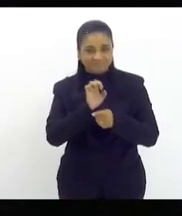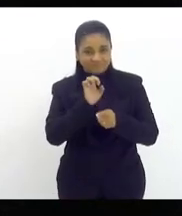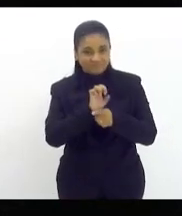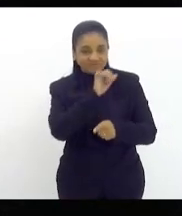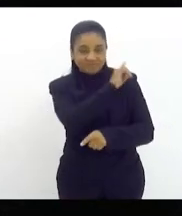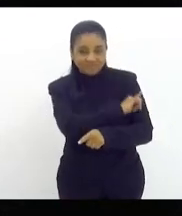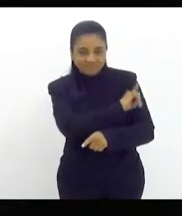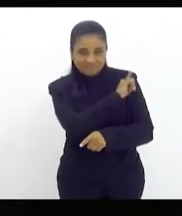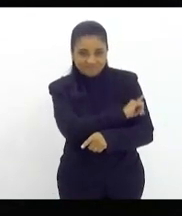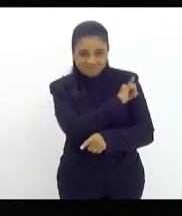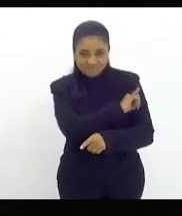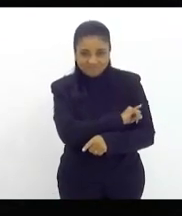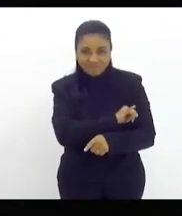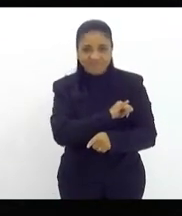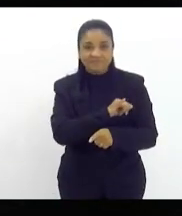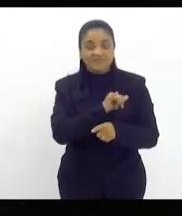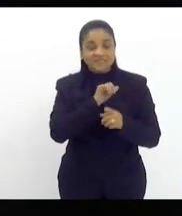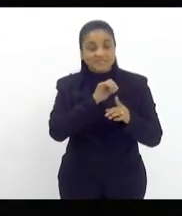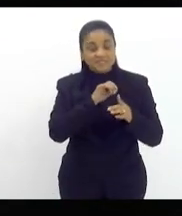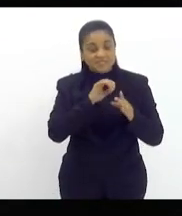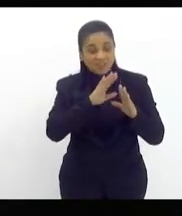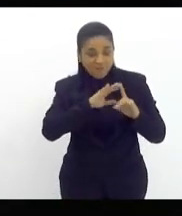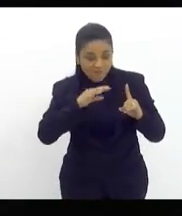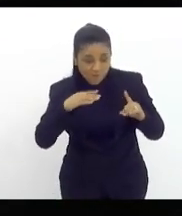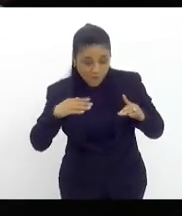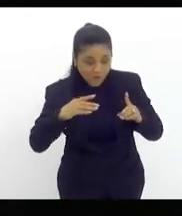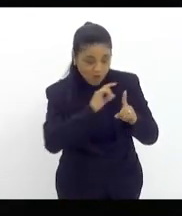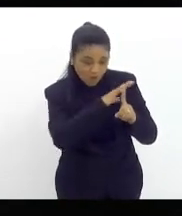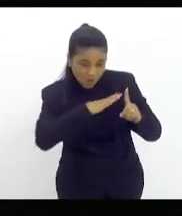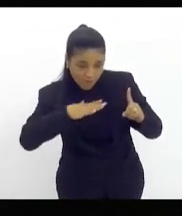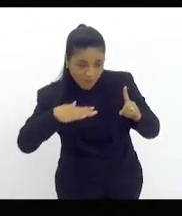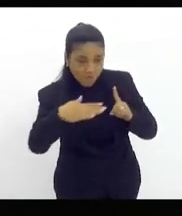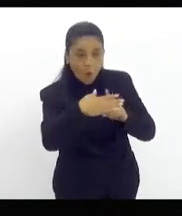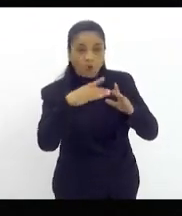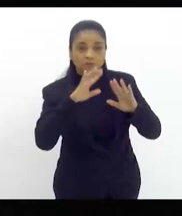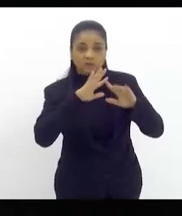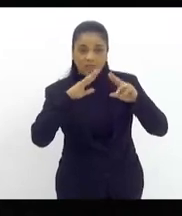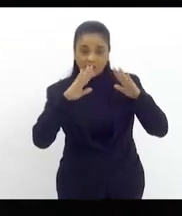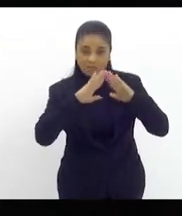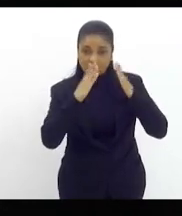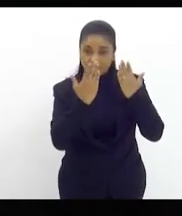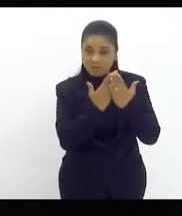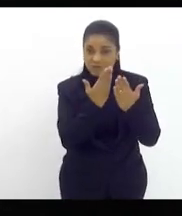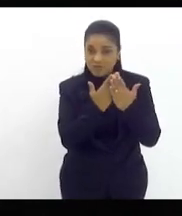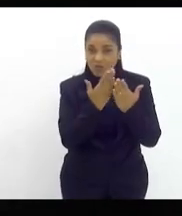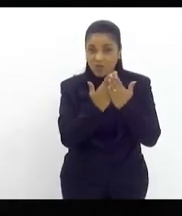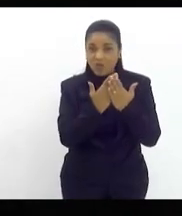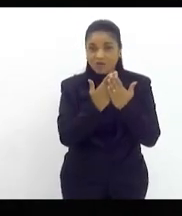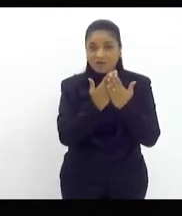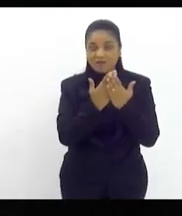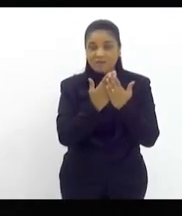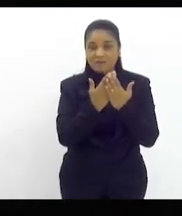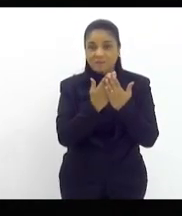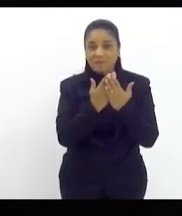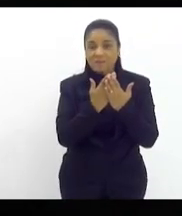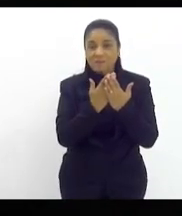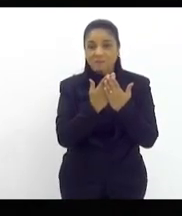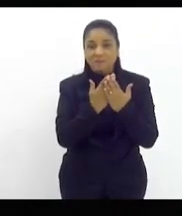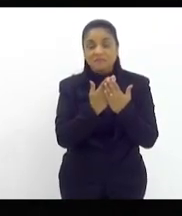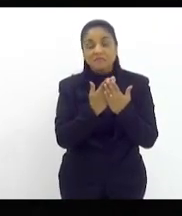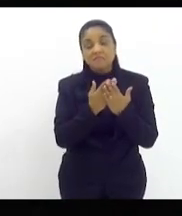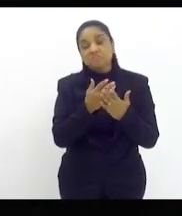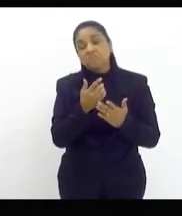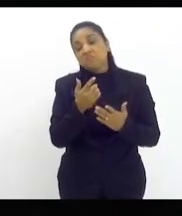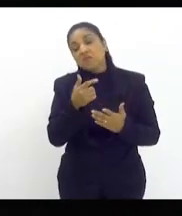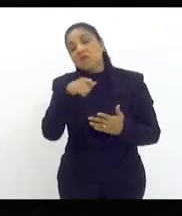do estado de janeiro nas imediações que ojeriza bom quem não tem ojeriza a polícia